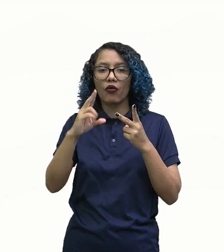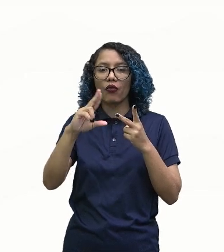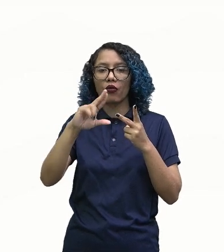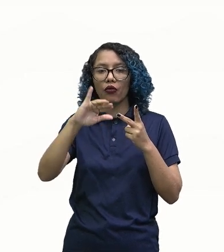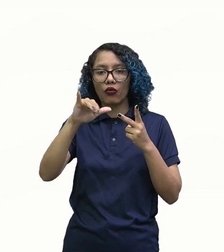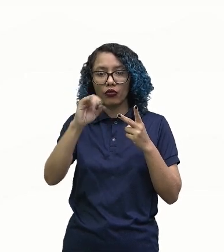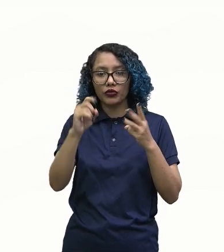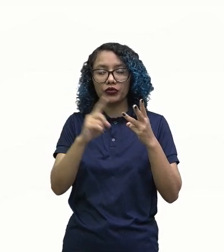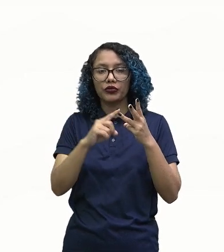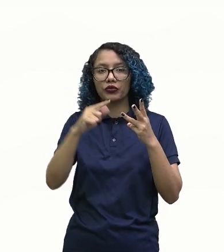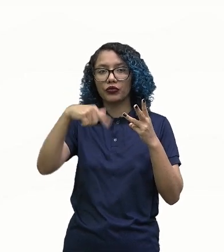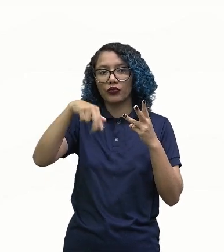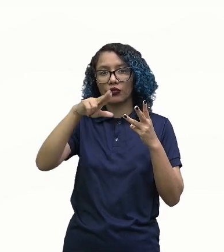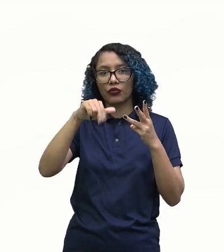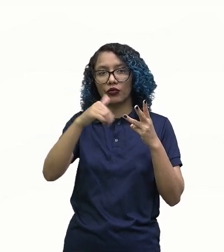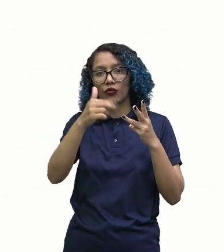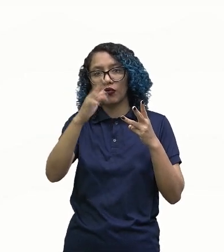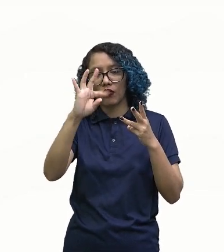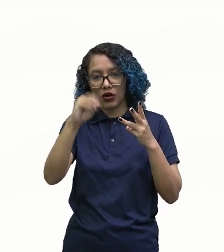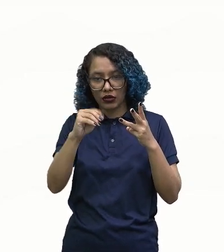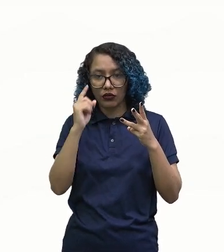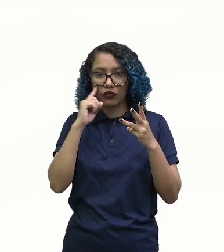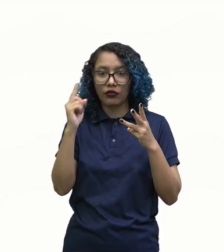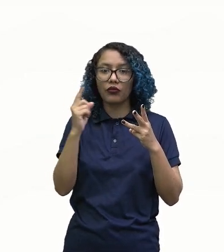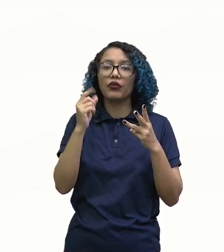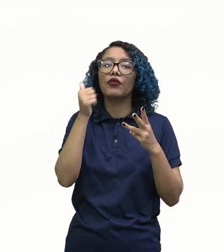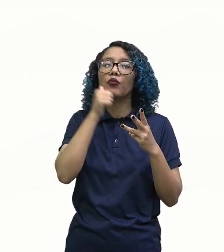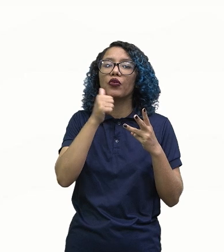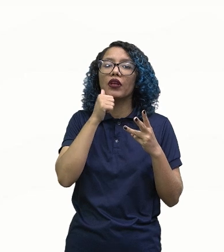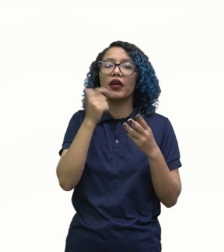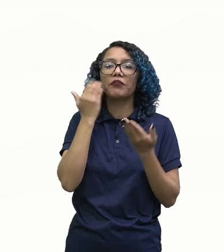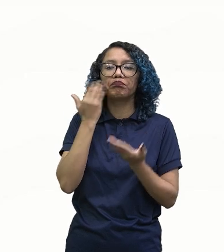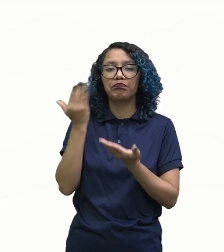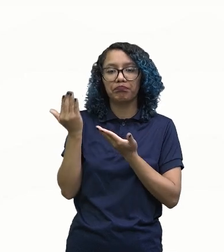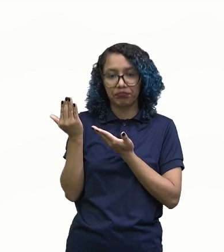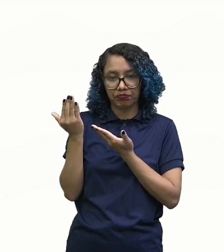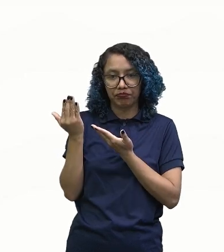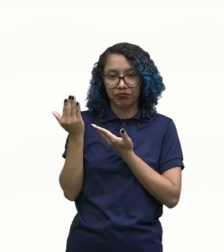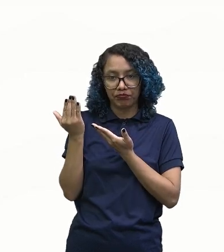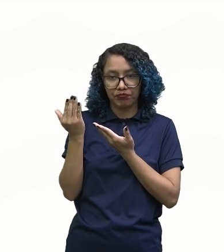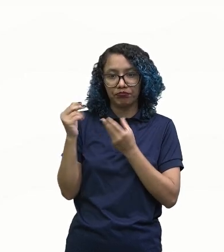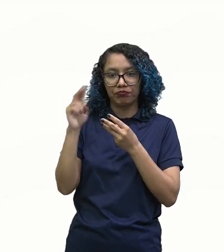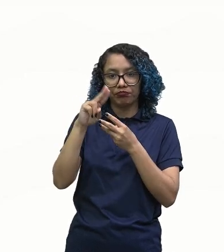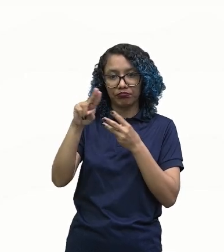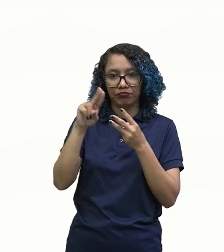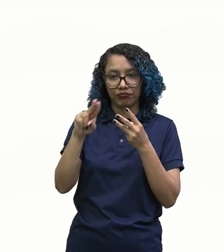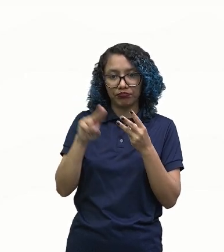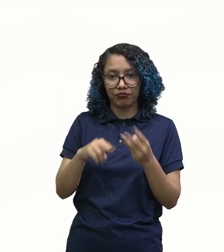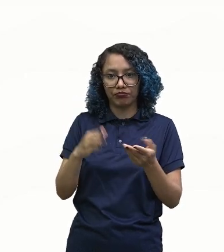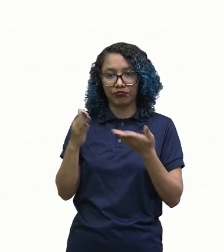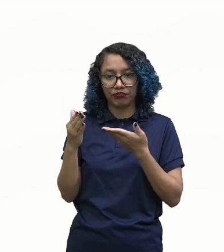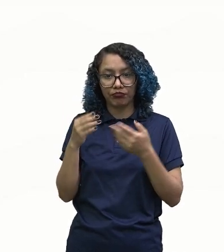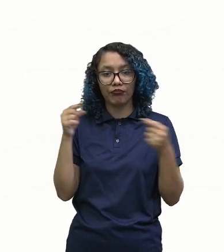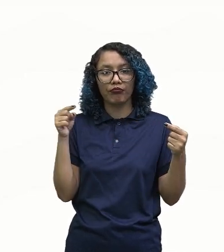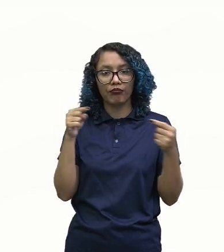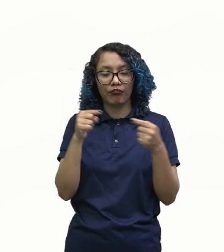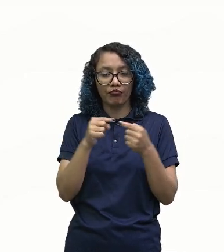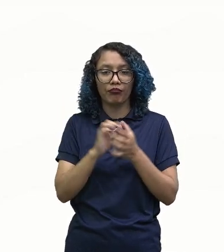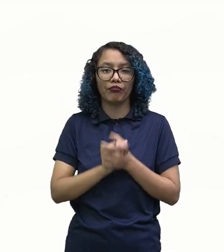femininos, a qual, cuja, quanta, as quais, cuja, quantas. Esses são chamados